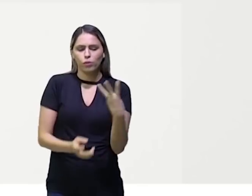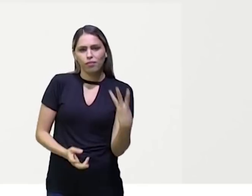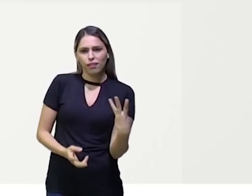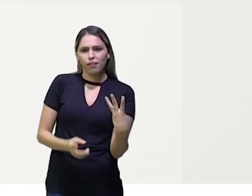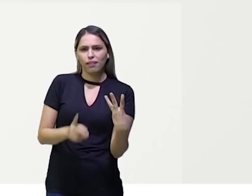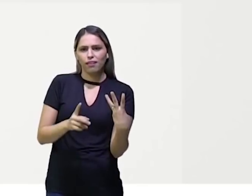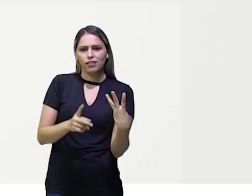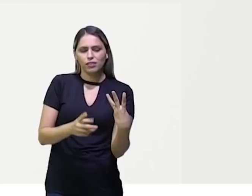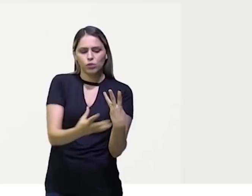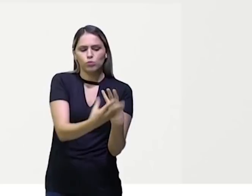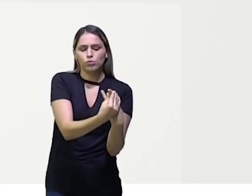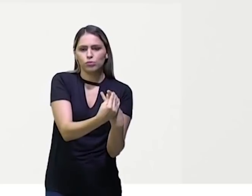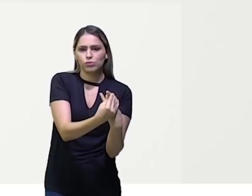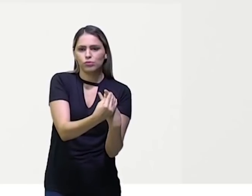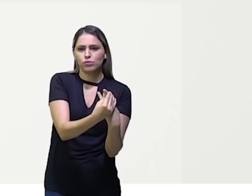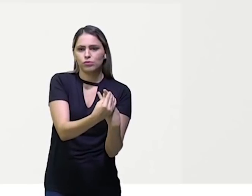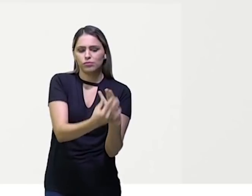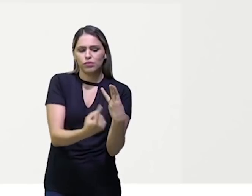2,